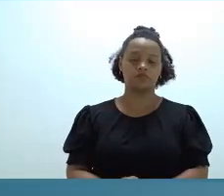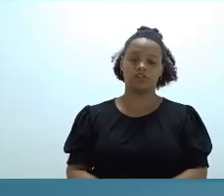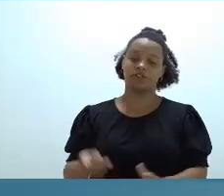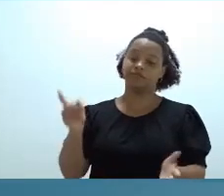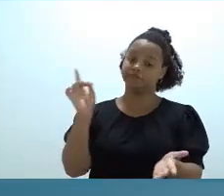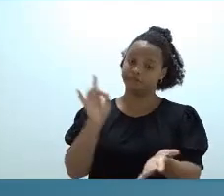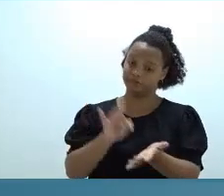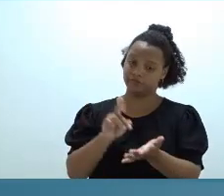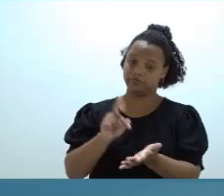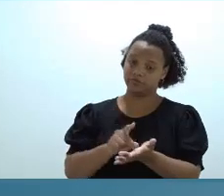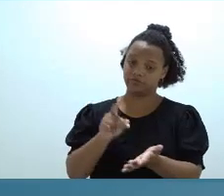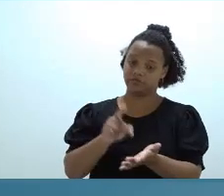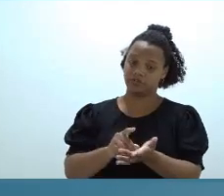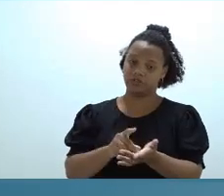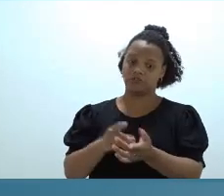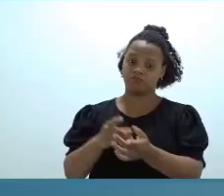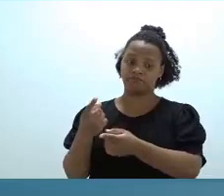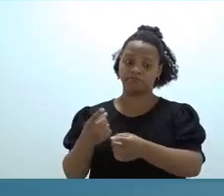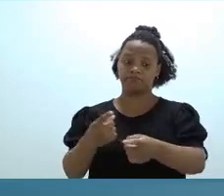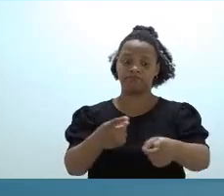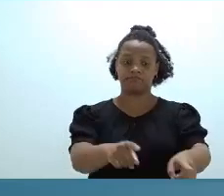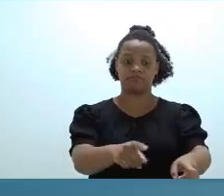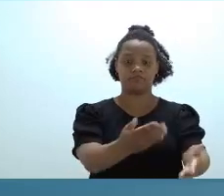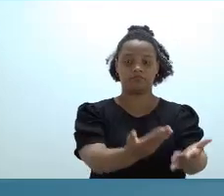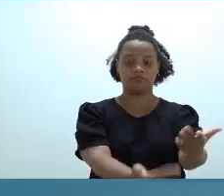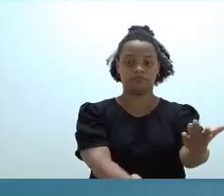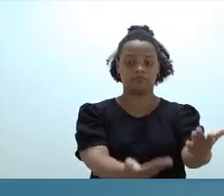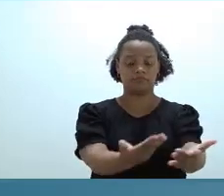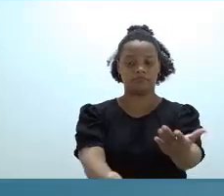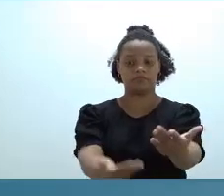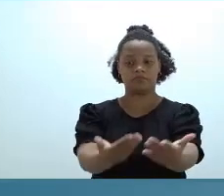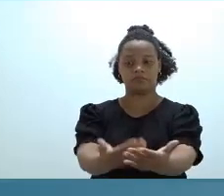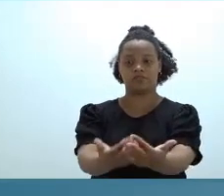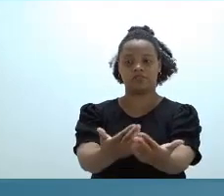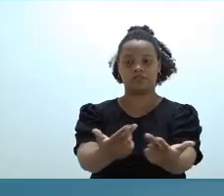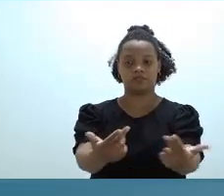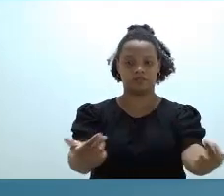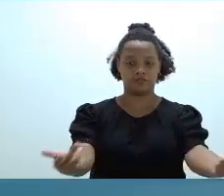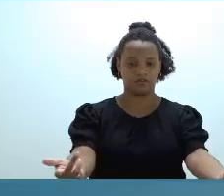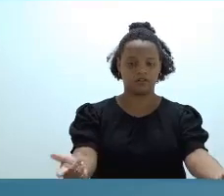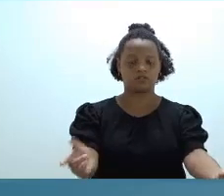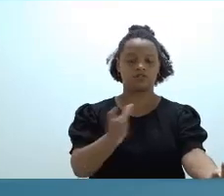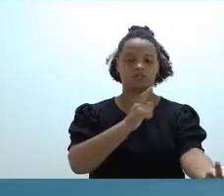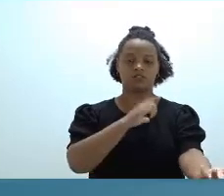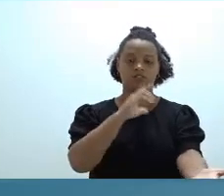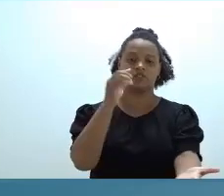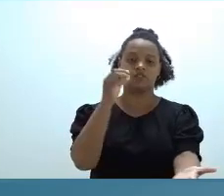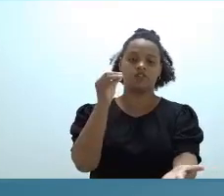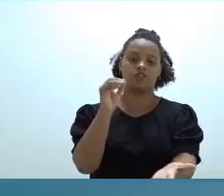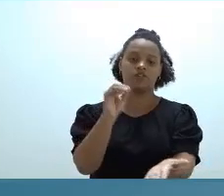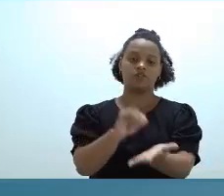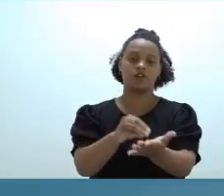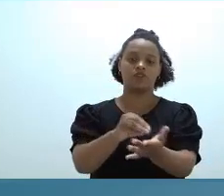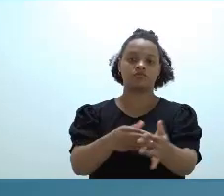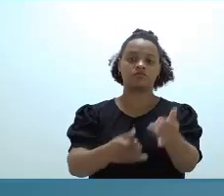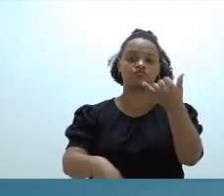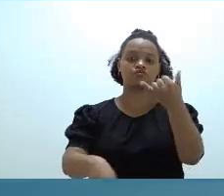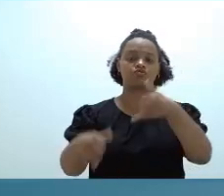danos foram causados em relação em razão da queda de energia.